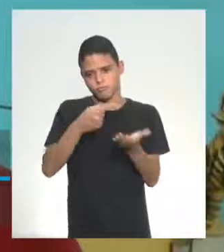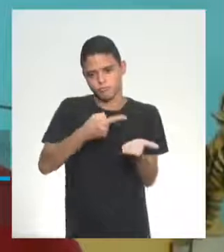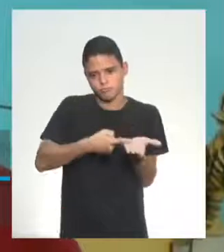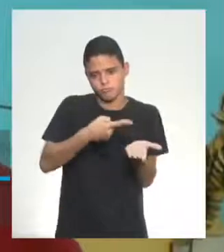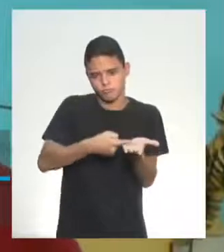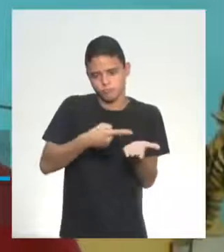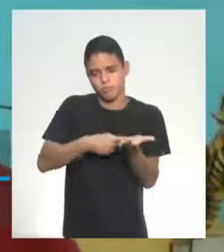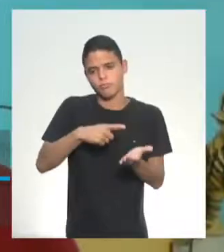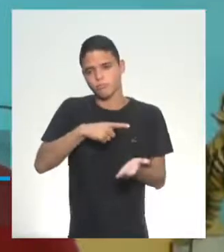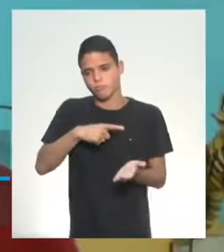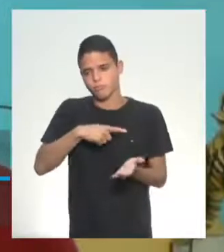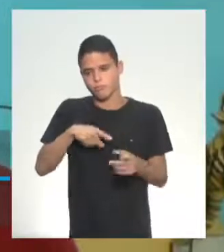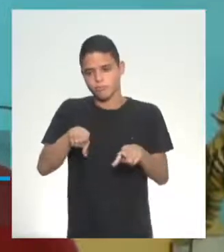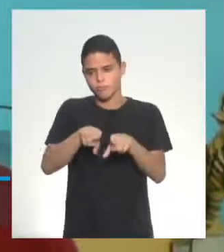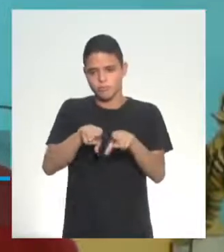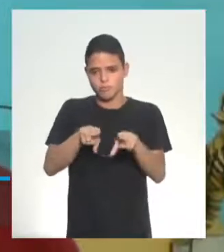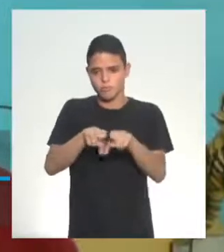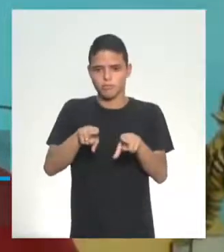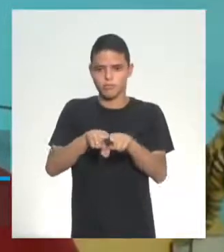nosso e-mail, que é